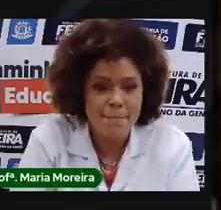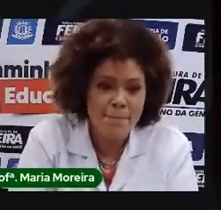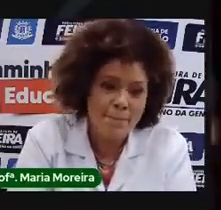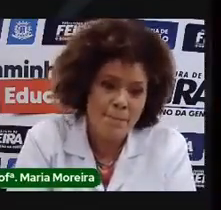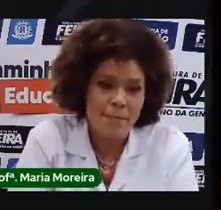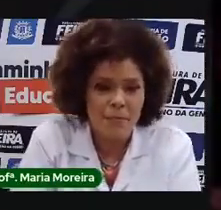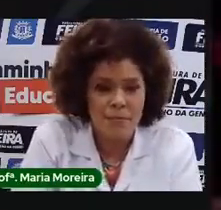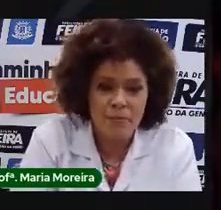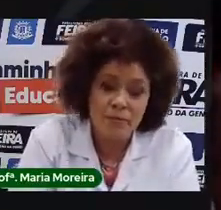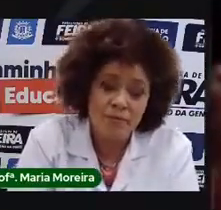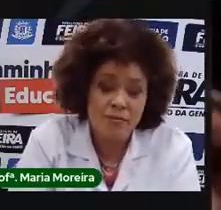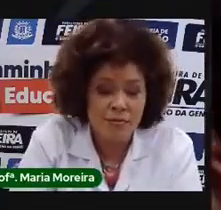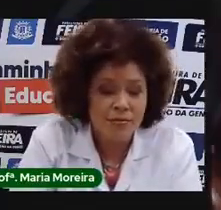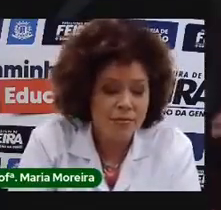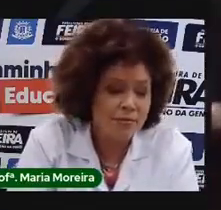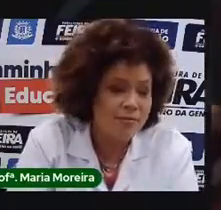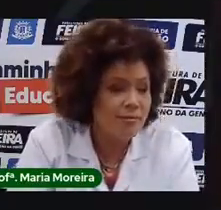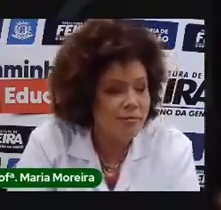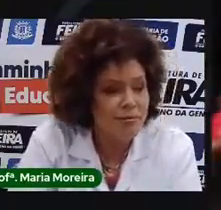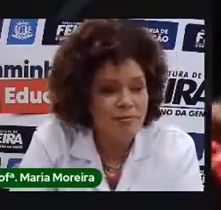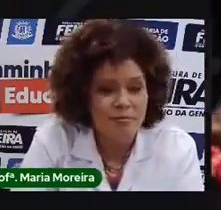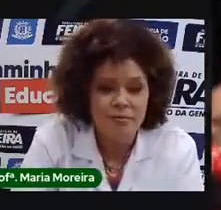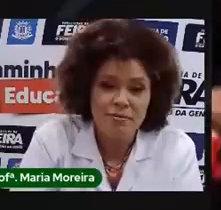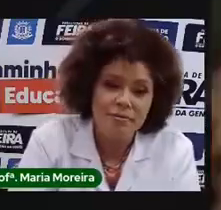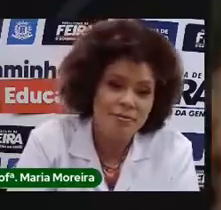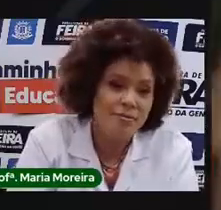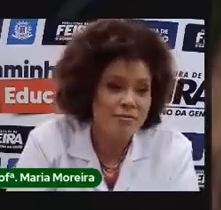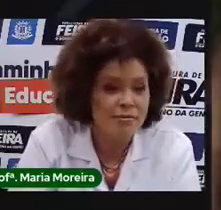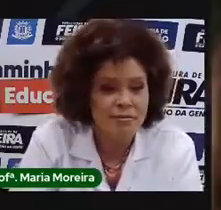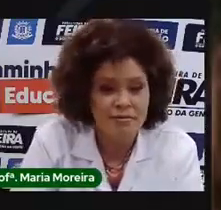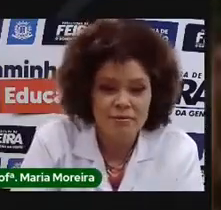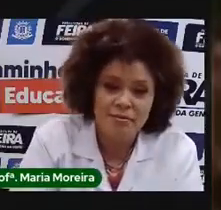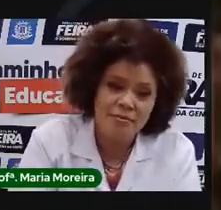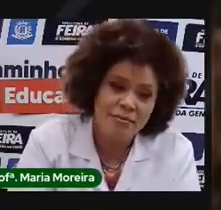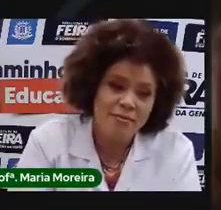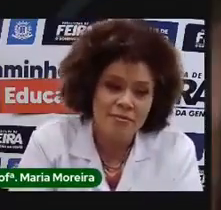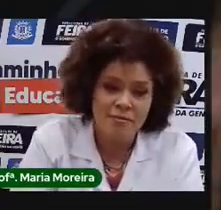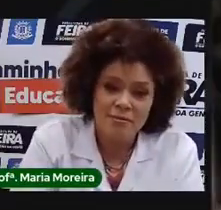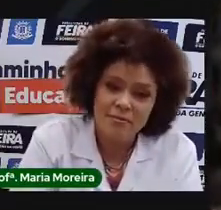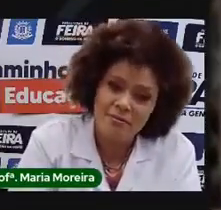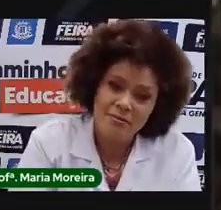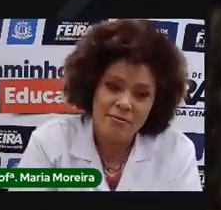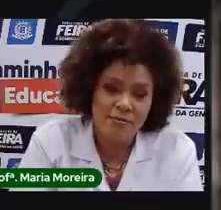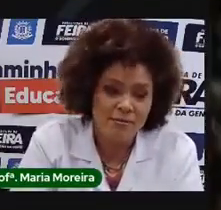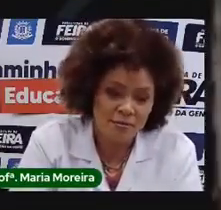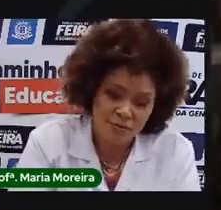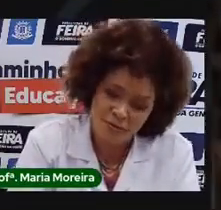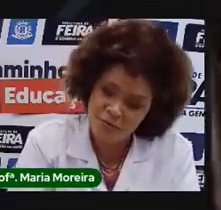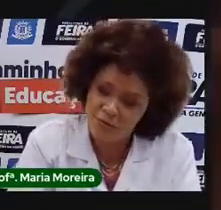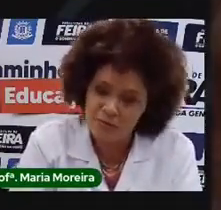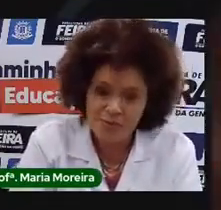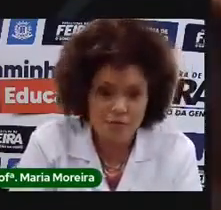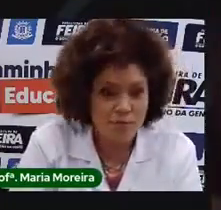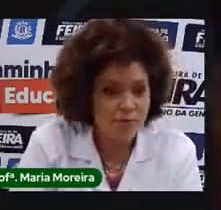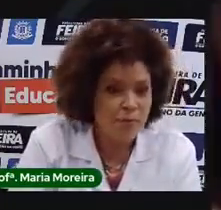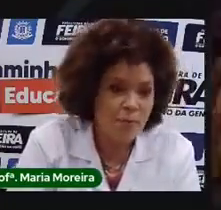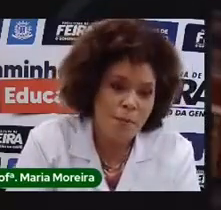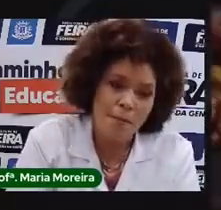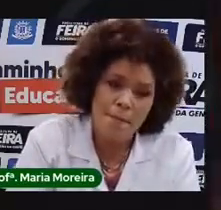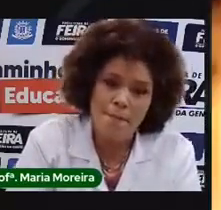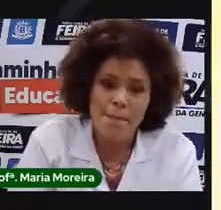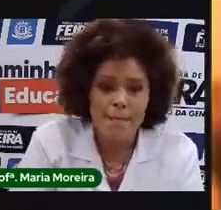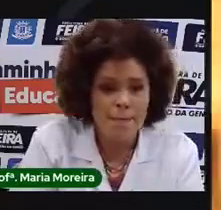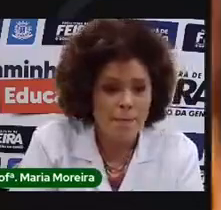sim. Quando eu disser sim, vai dançando não. Quando eu disser não, vai dançando sim. Ha!